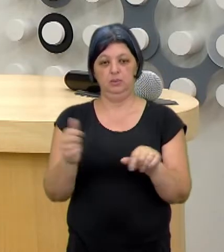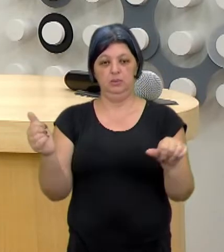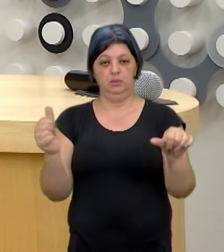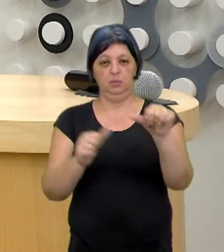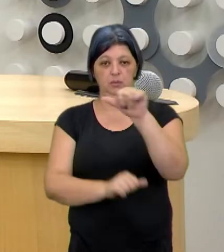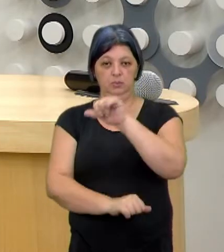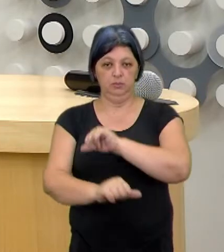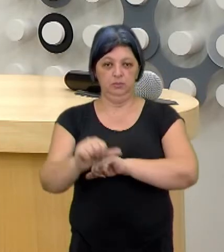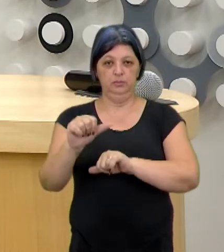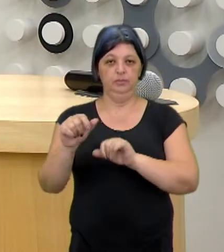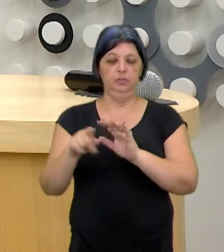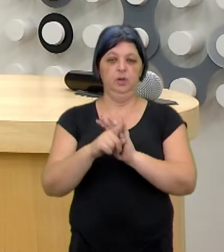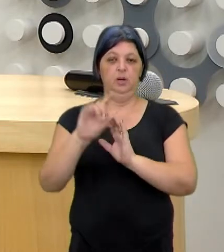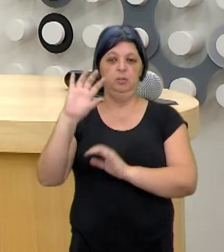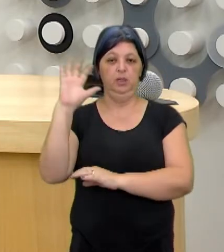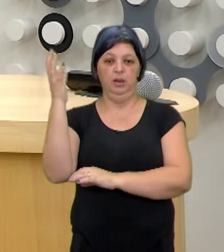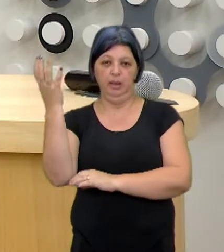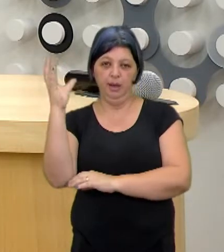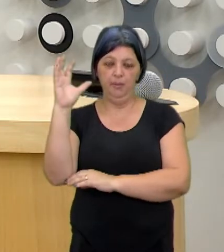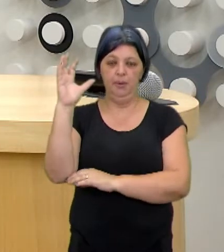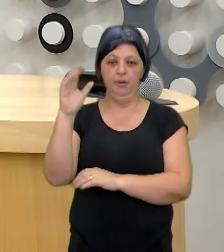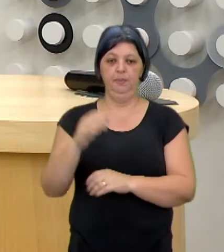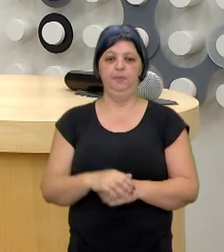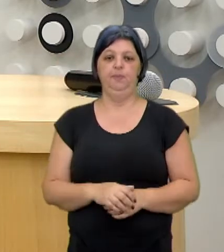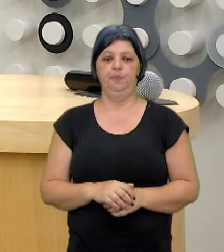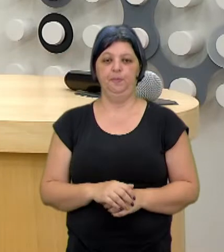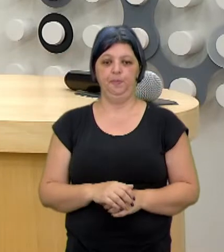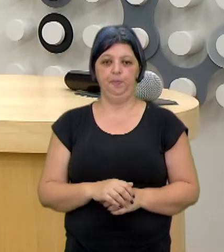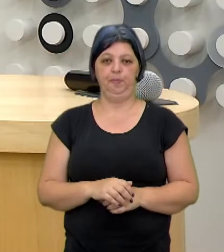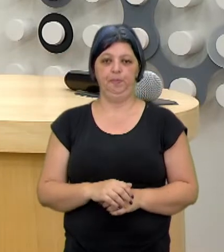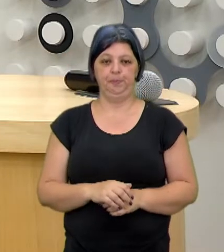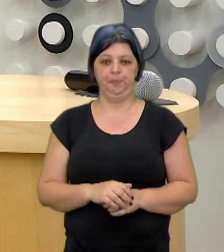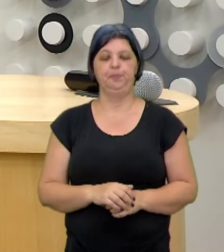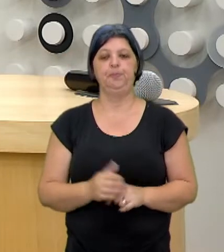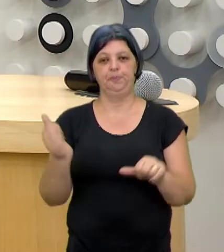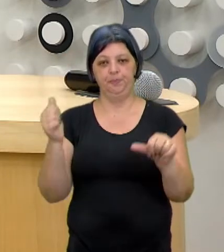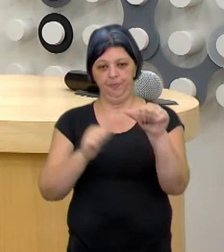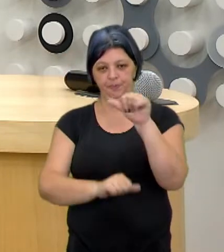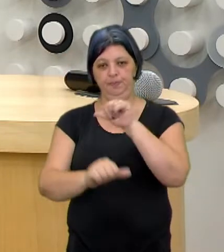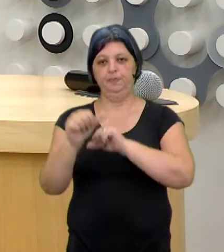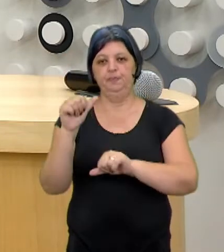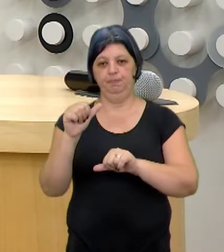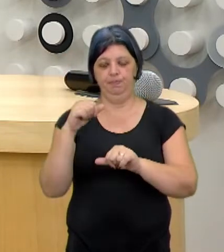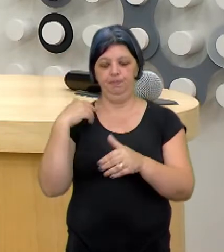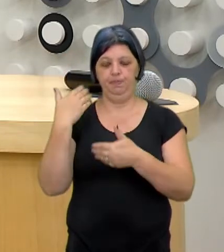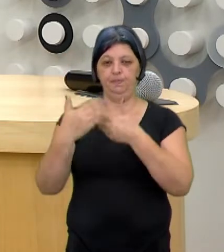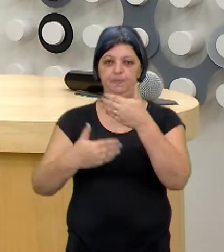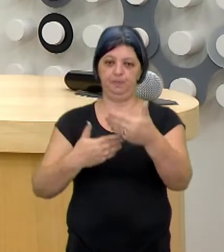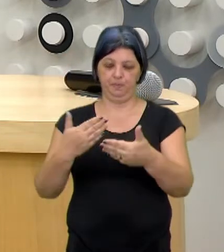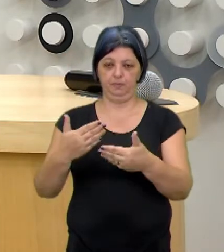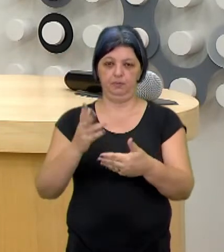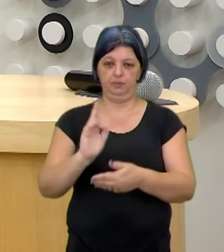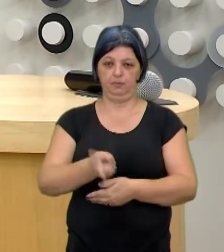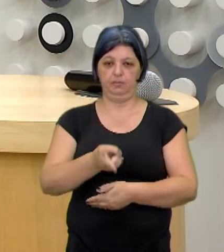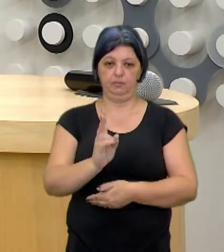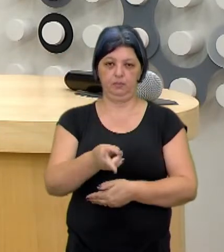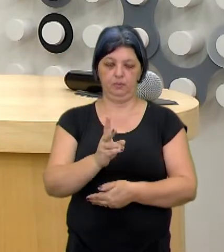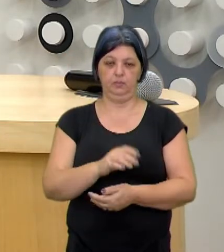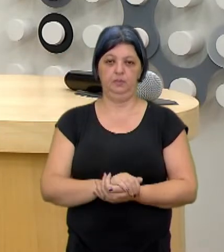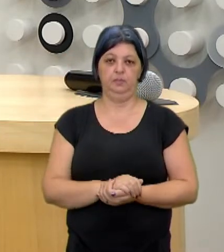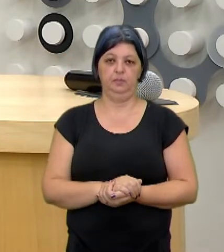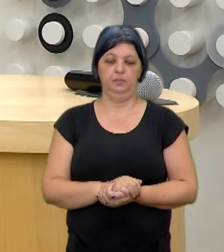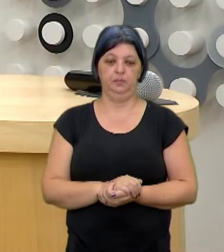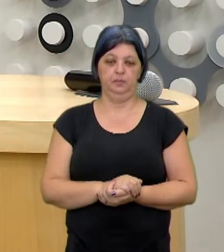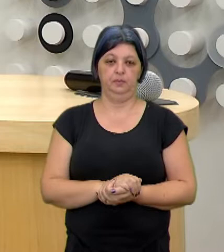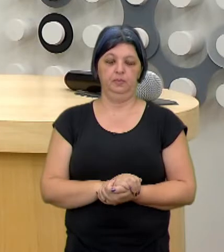alterações climáticas, né, as mudanças climáticas que a gente acaba vendo aí nesse processo contínuo, tá certo? Então, por